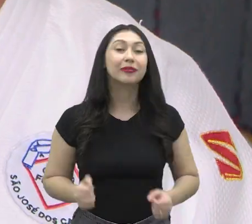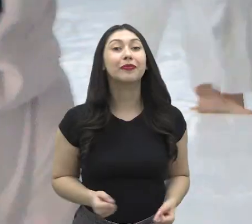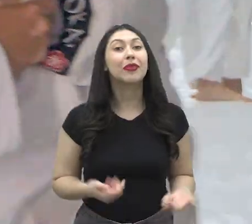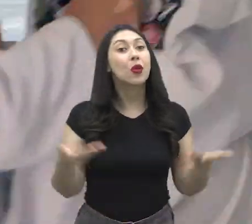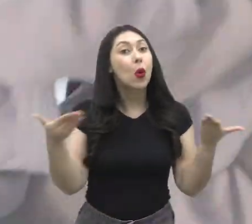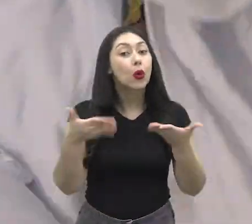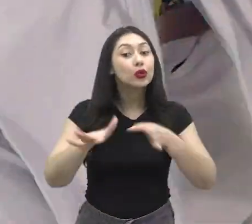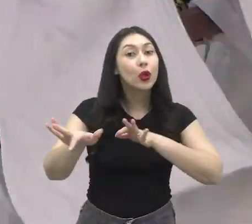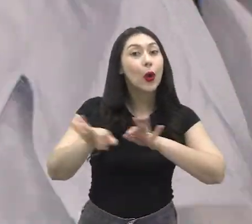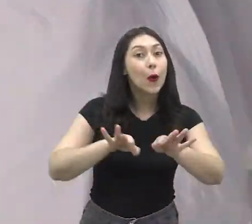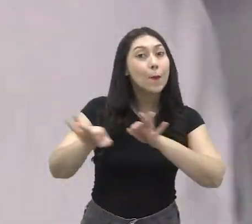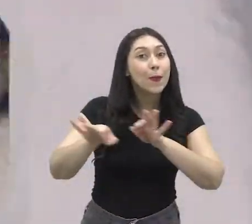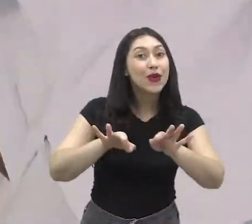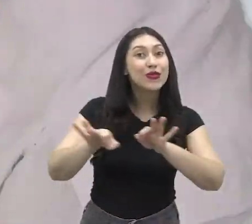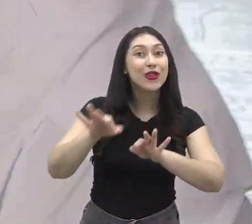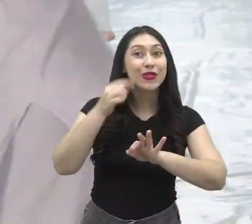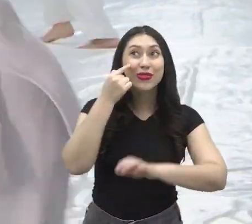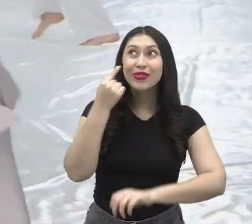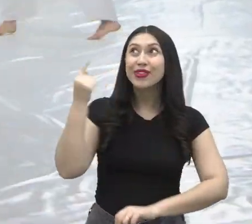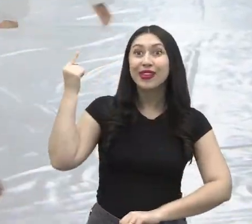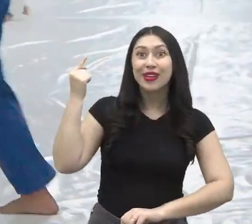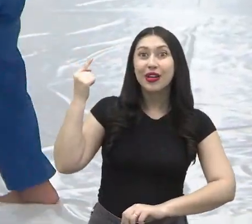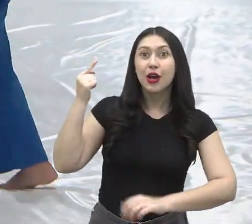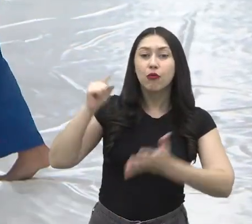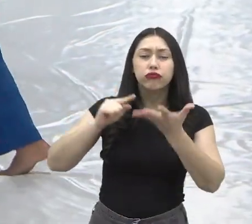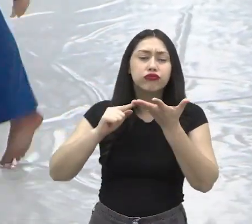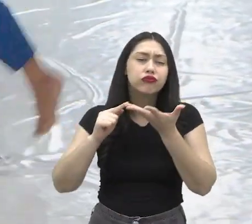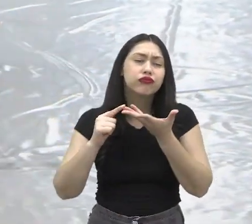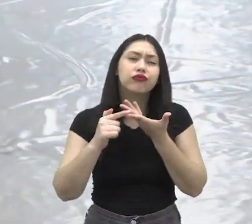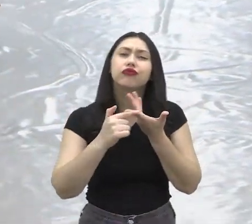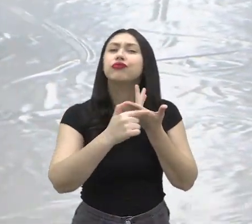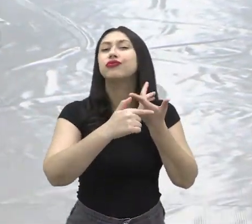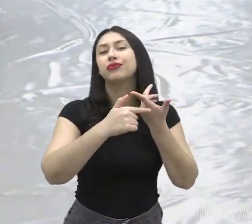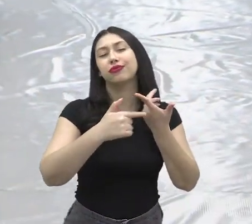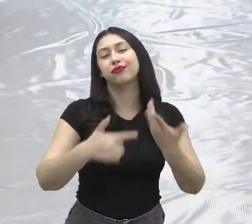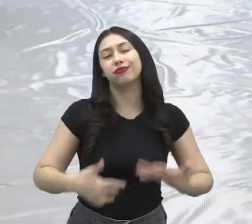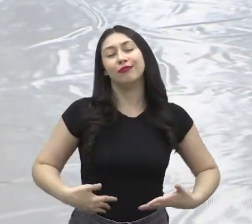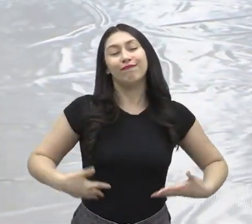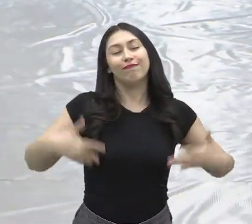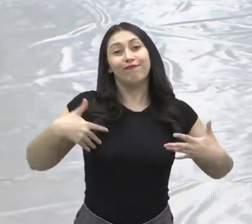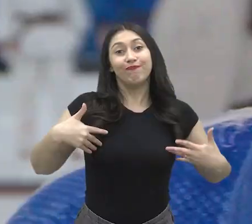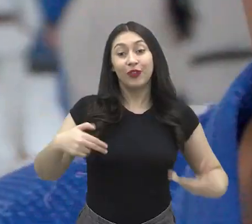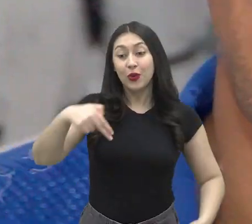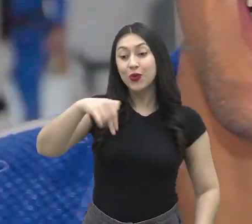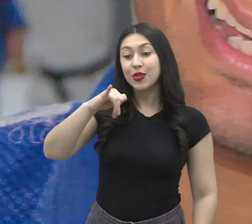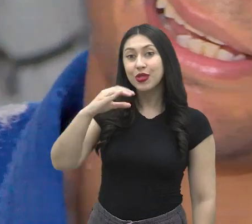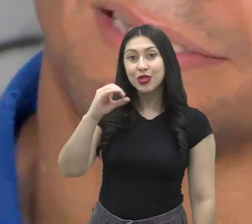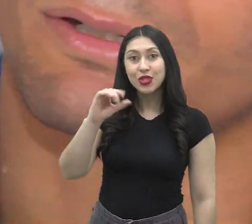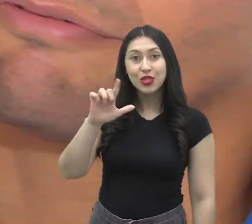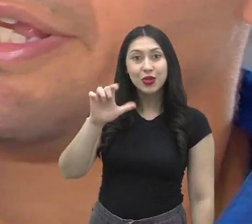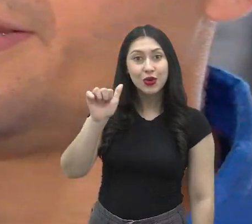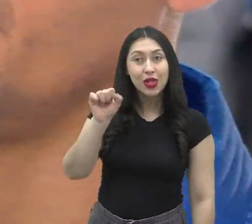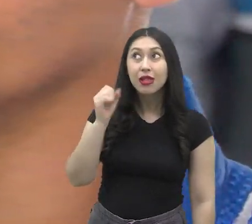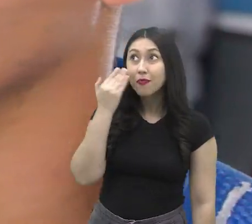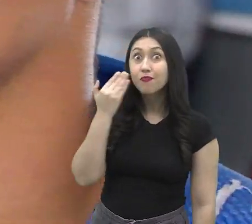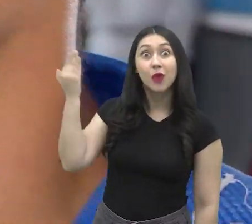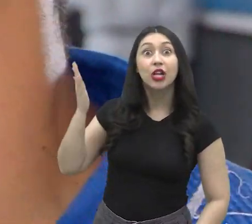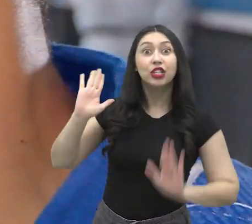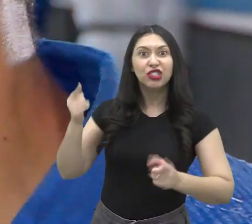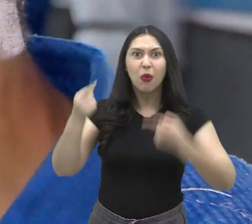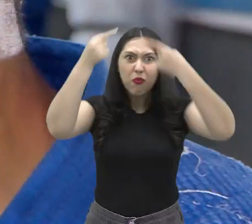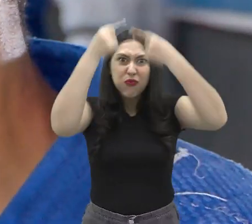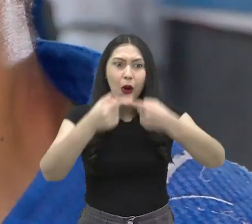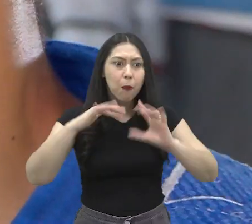né? Hoje o projeto Olhar Futuro tem milhares de motivos para se orgulhar. O Nicolas é um exemplo disso.